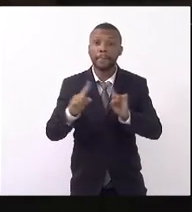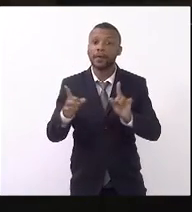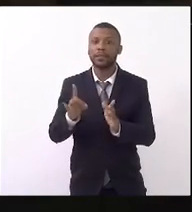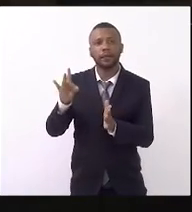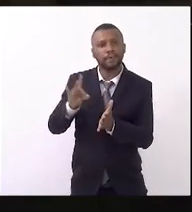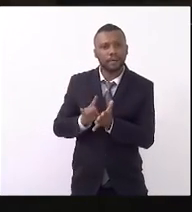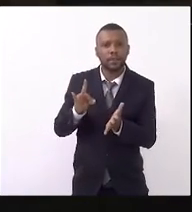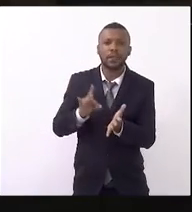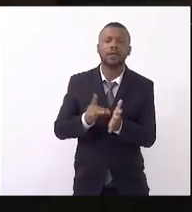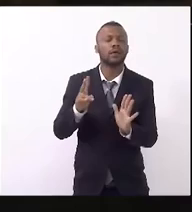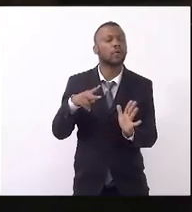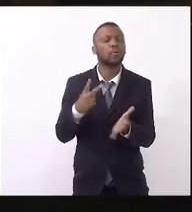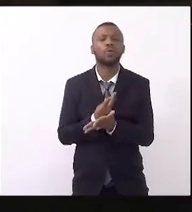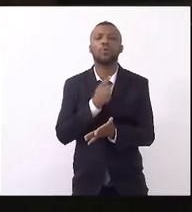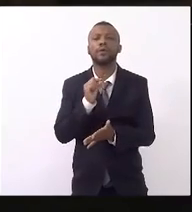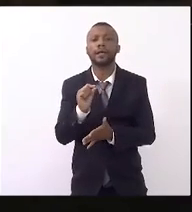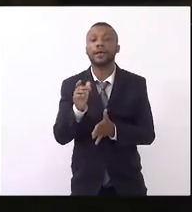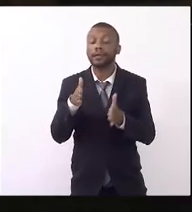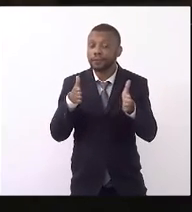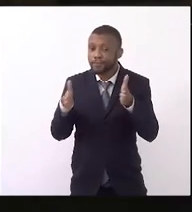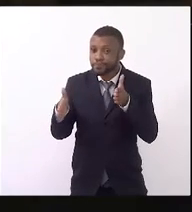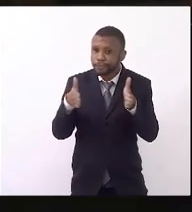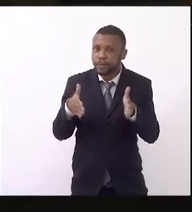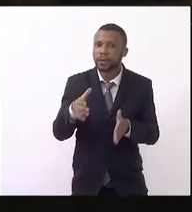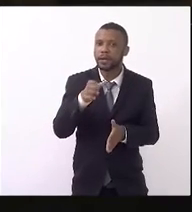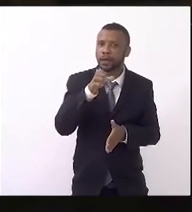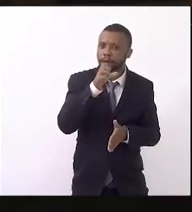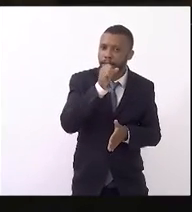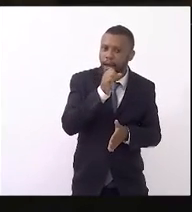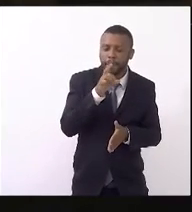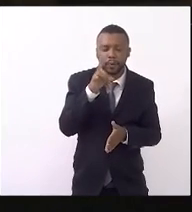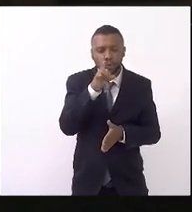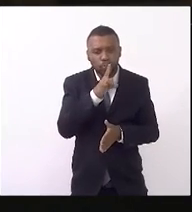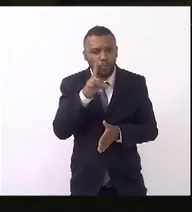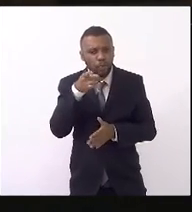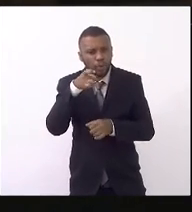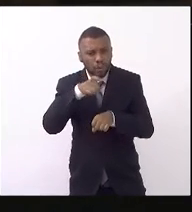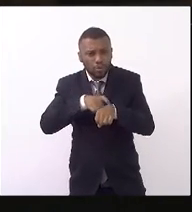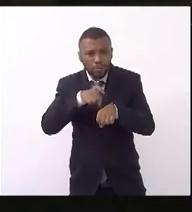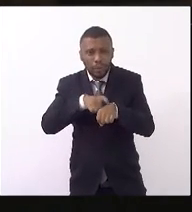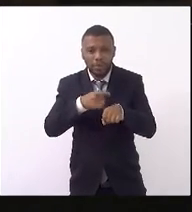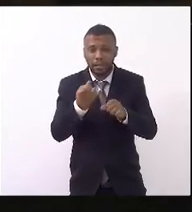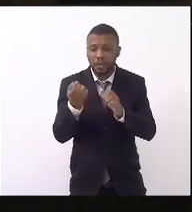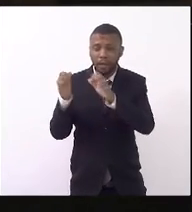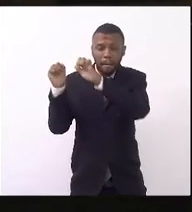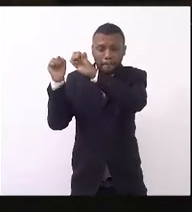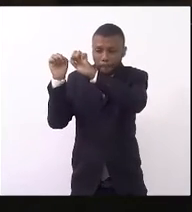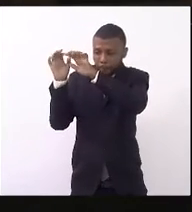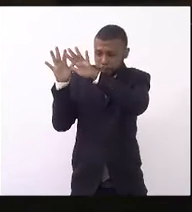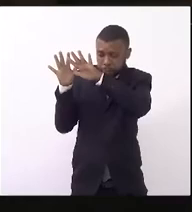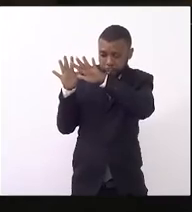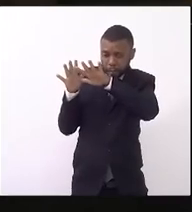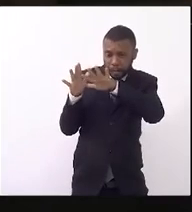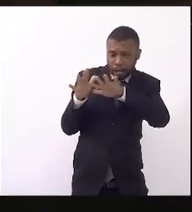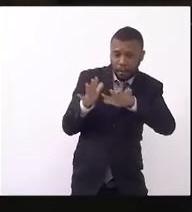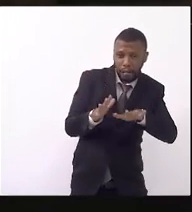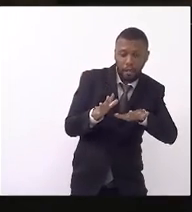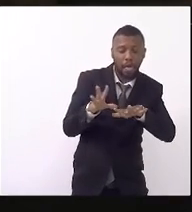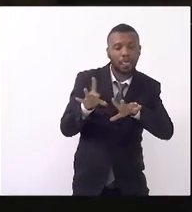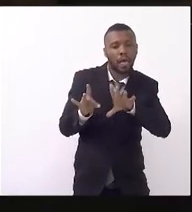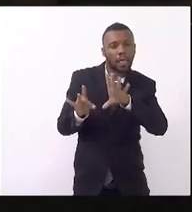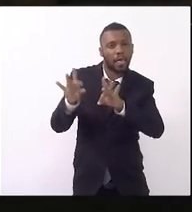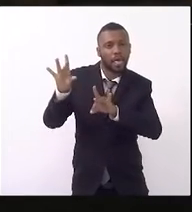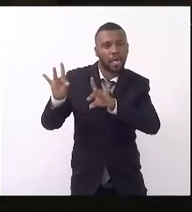realidade é que, durante todo o final de semana, quando caíram as barreiras, a prefeitura, com as